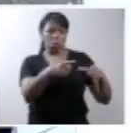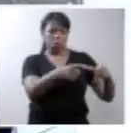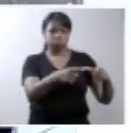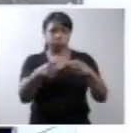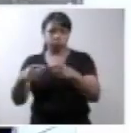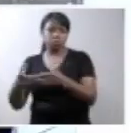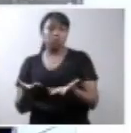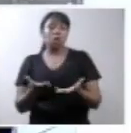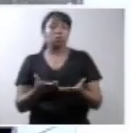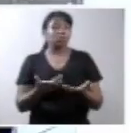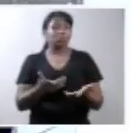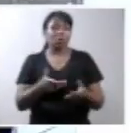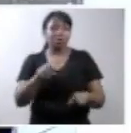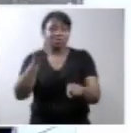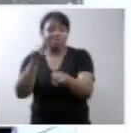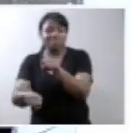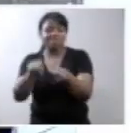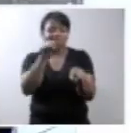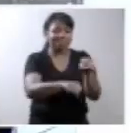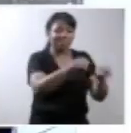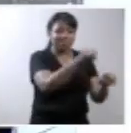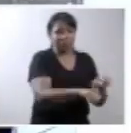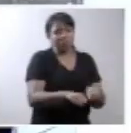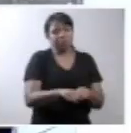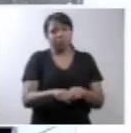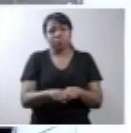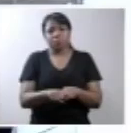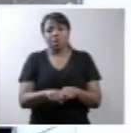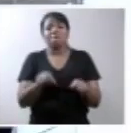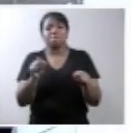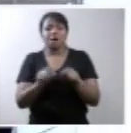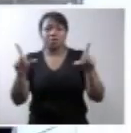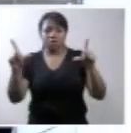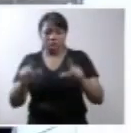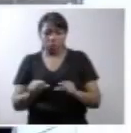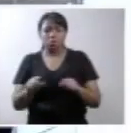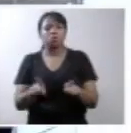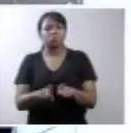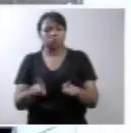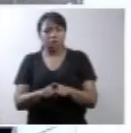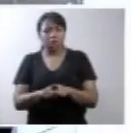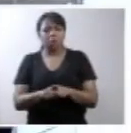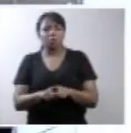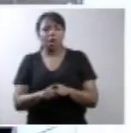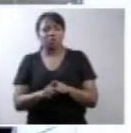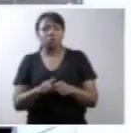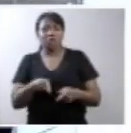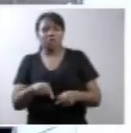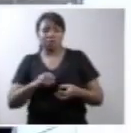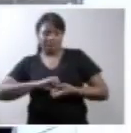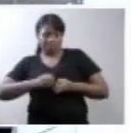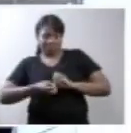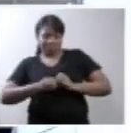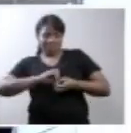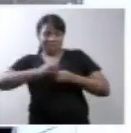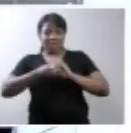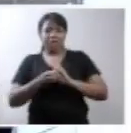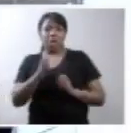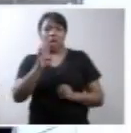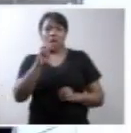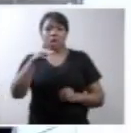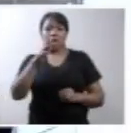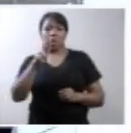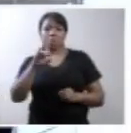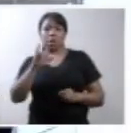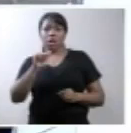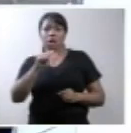o útero não é capaz de levar aquilo adiante então eles matam fazem redução seletiva de embrion supren numerário uma palavra